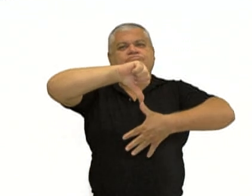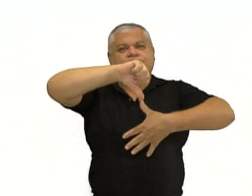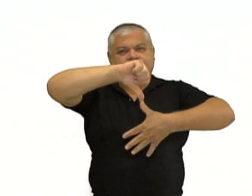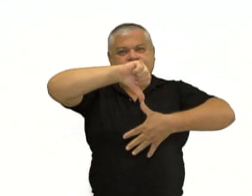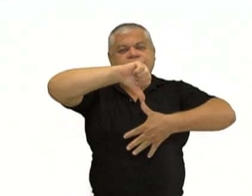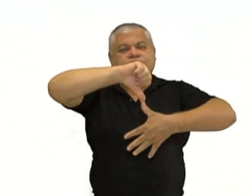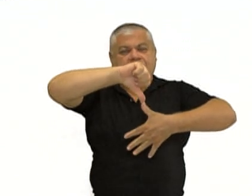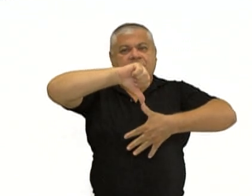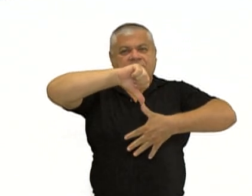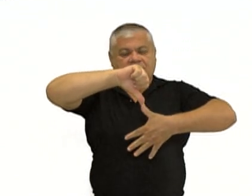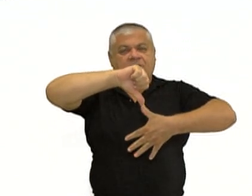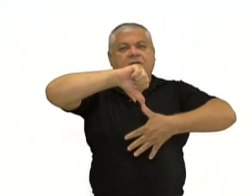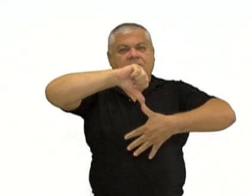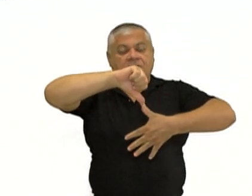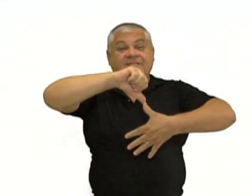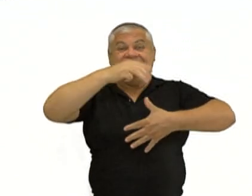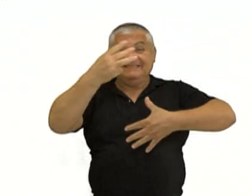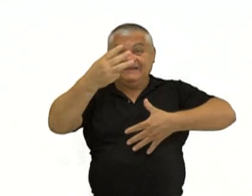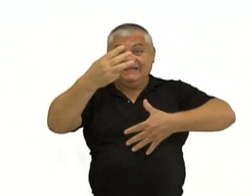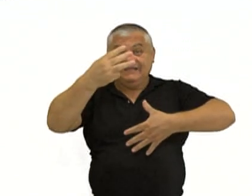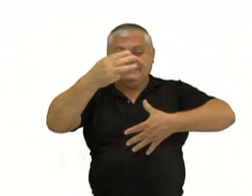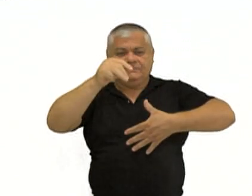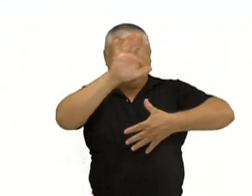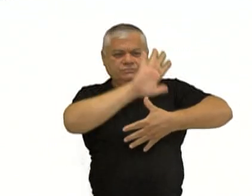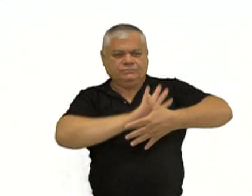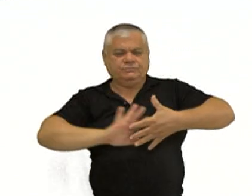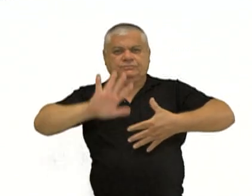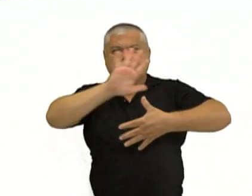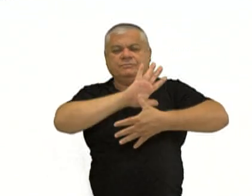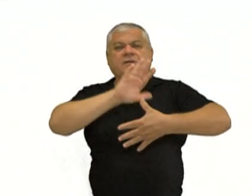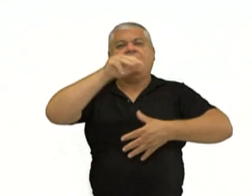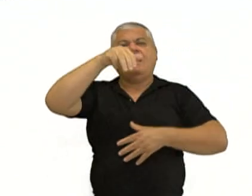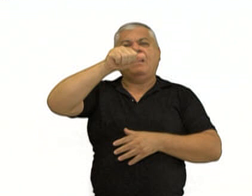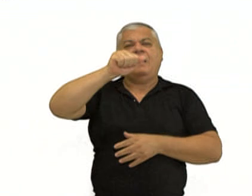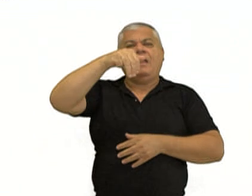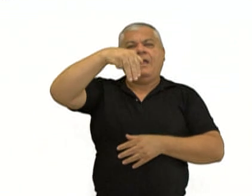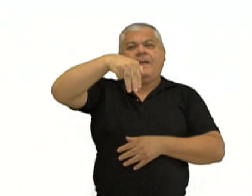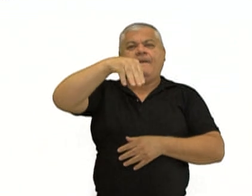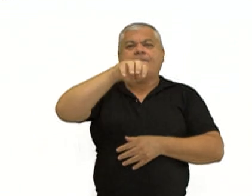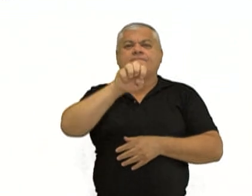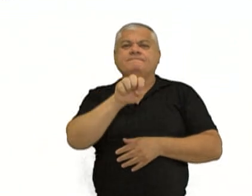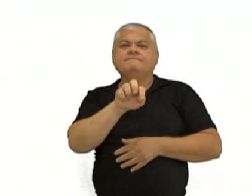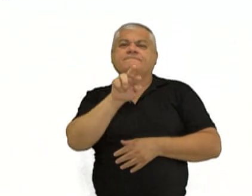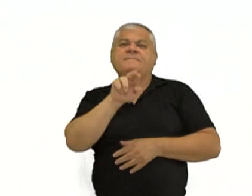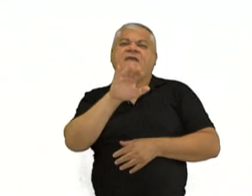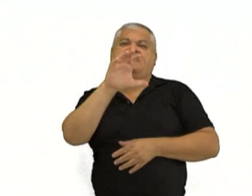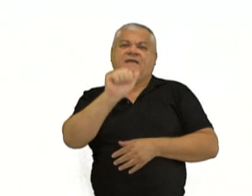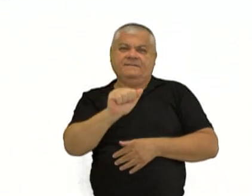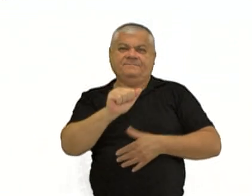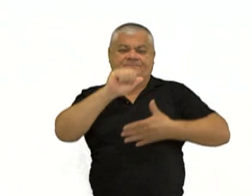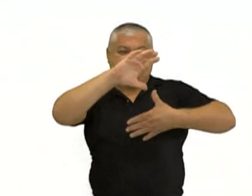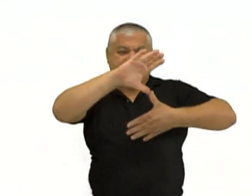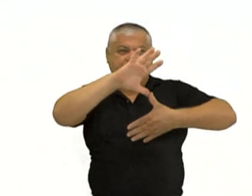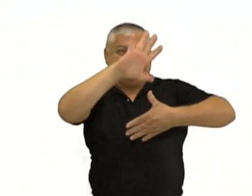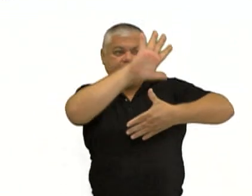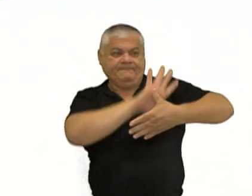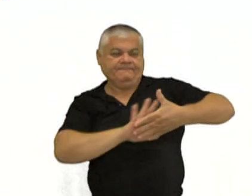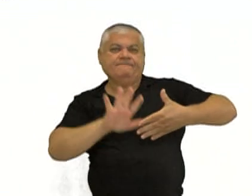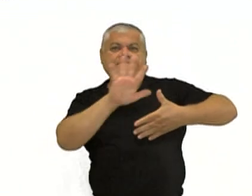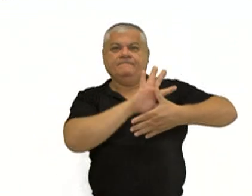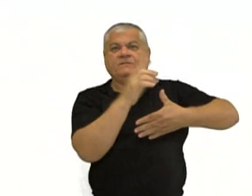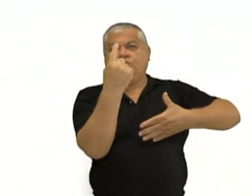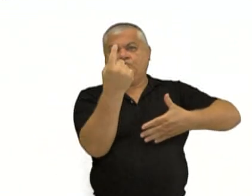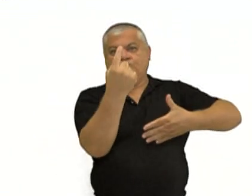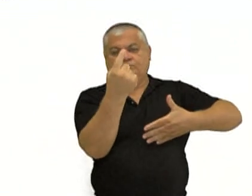Sul. Mas é tudo América. Quando eu falo qual é o continente, é América. Ah, em